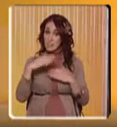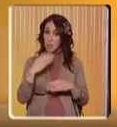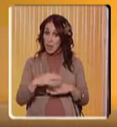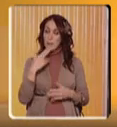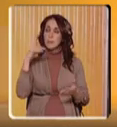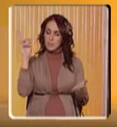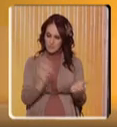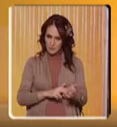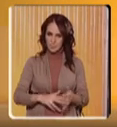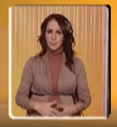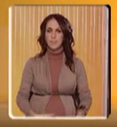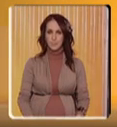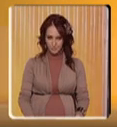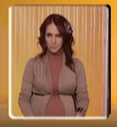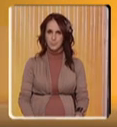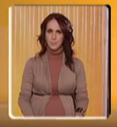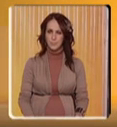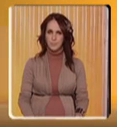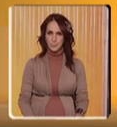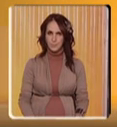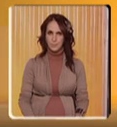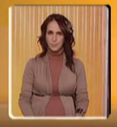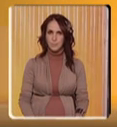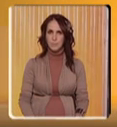resposta é sim, fazem mesmo mal. Próxima questão.